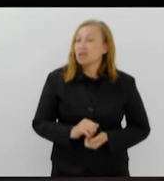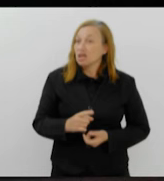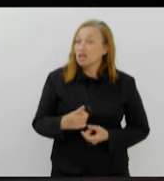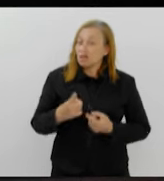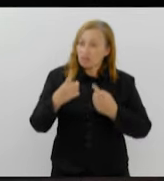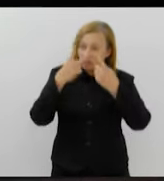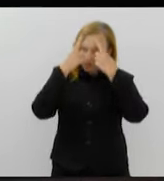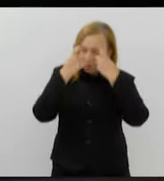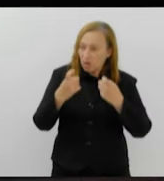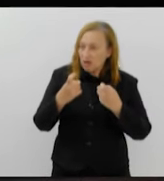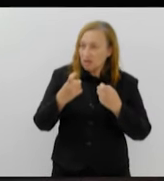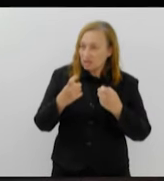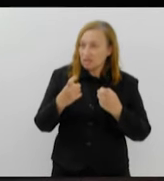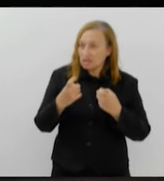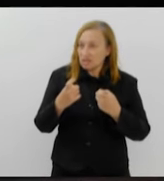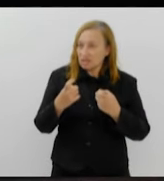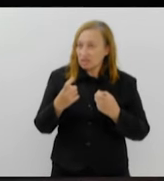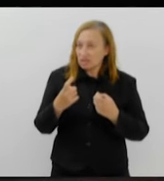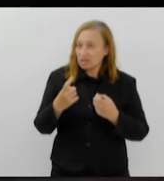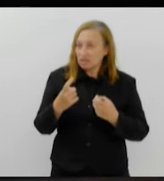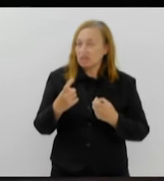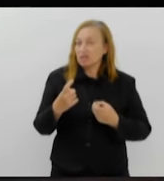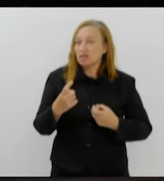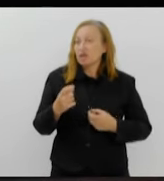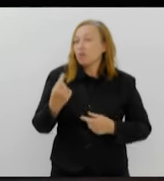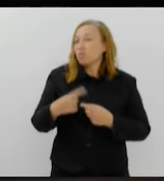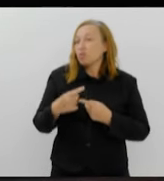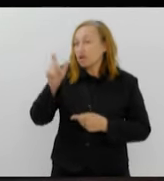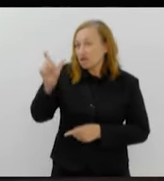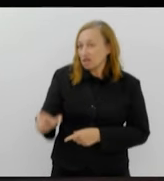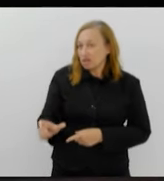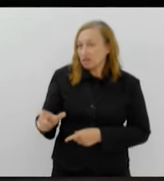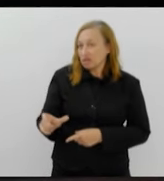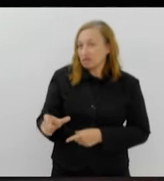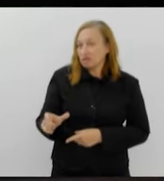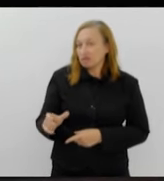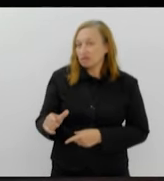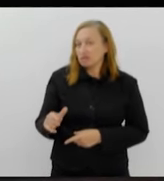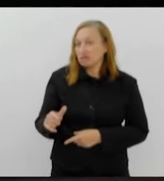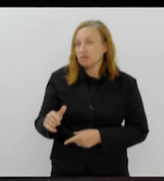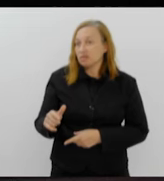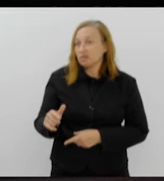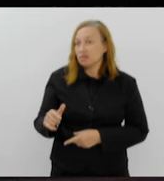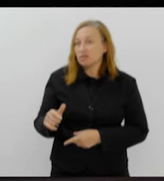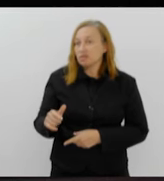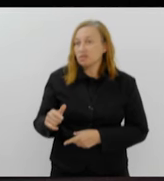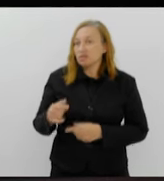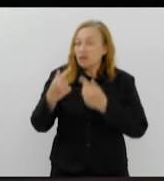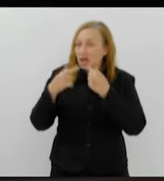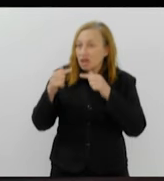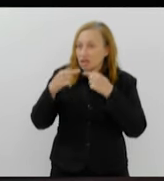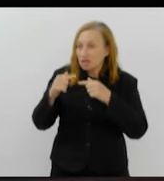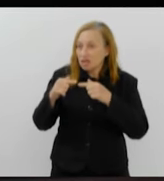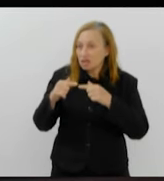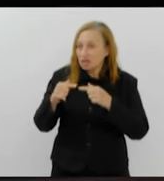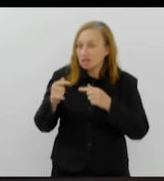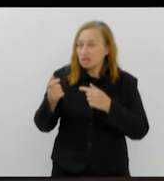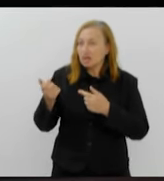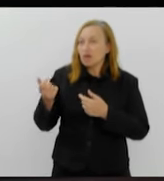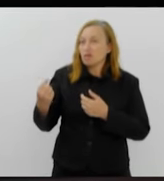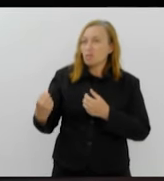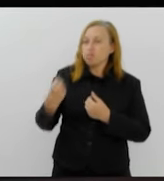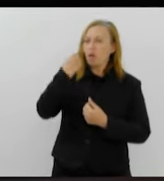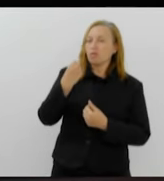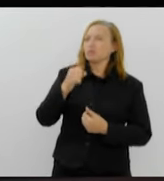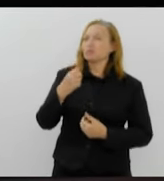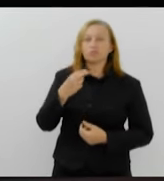violentado né porque ele tava fazendo uma inquirição porque ele tava fazendo um questionamento ser agredido fisicamente